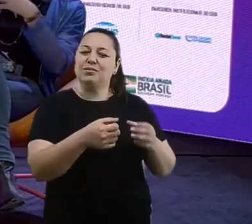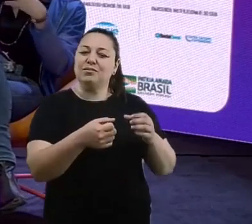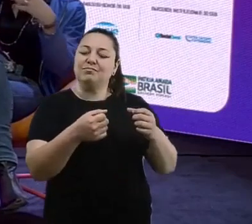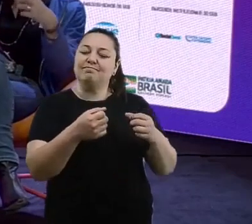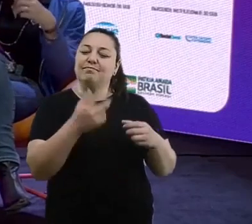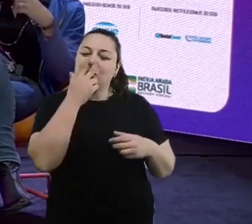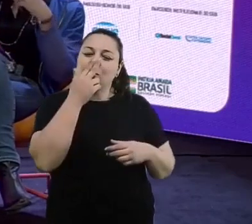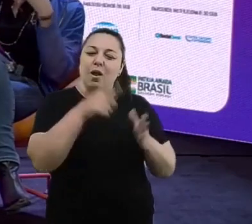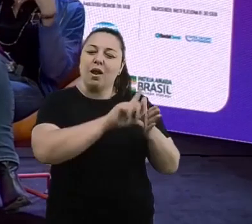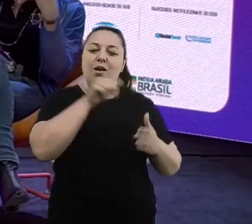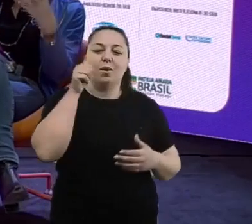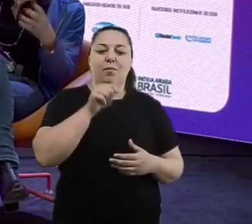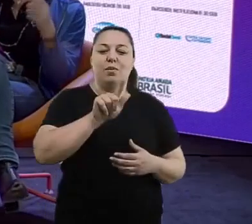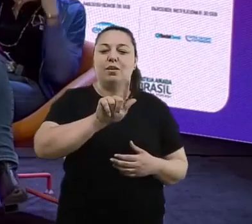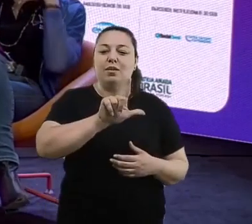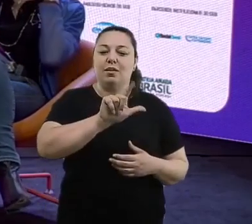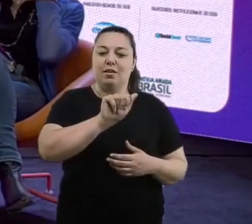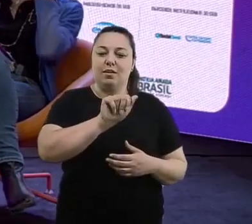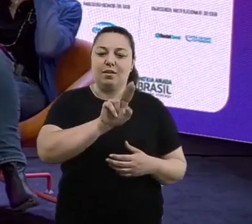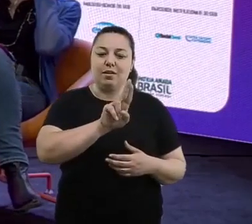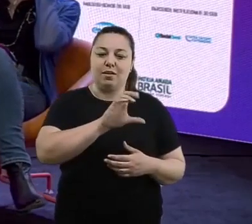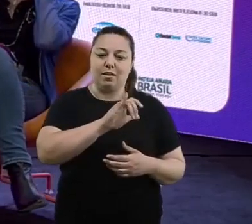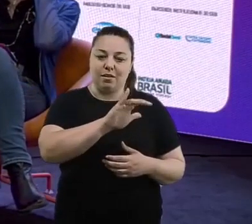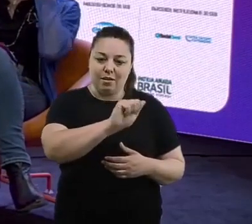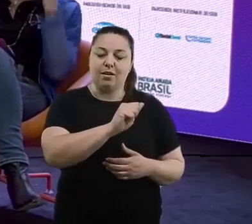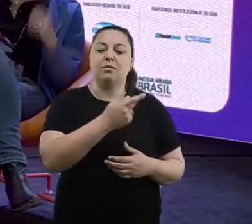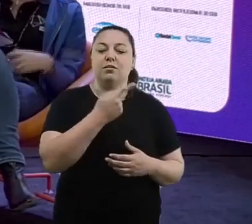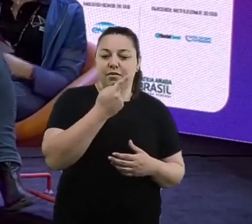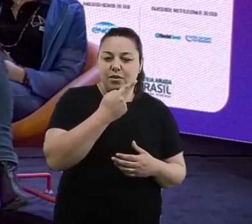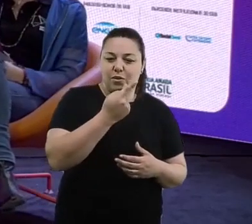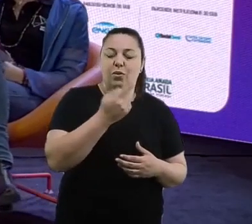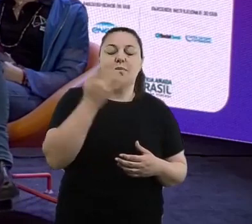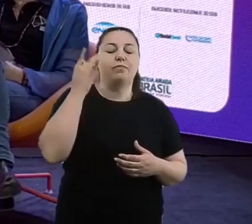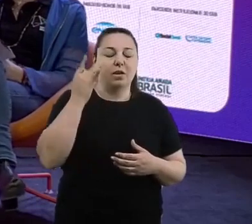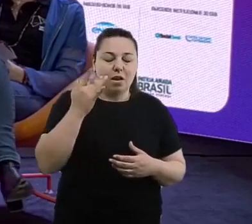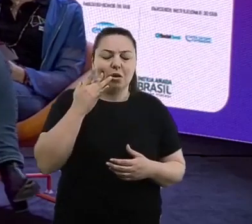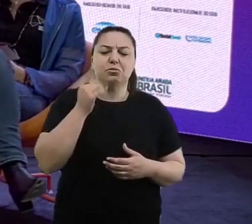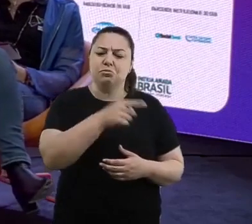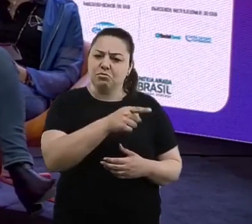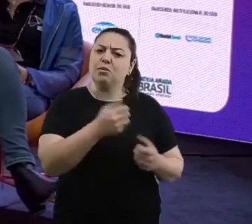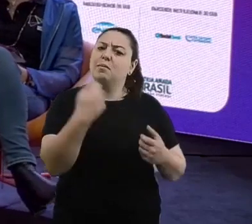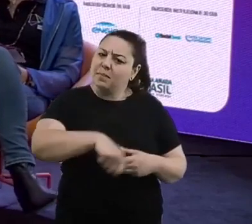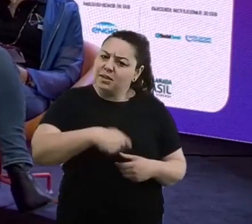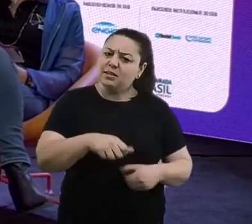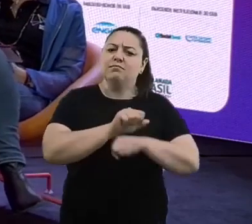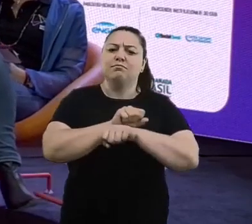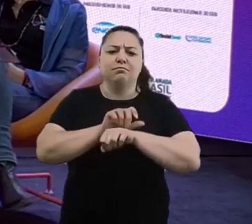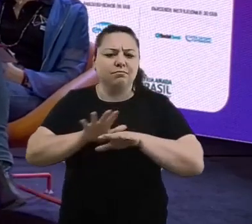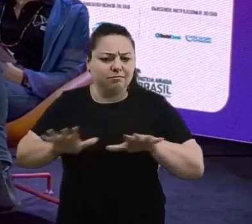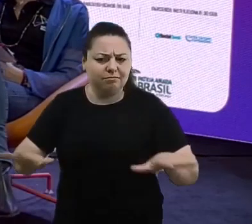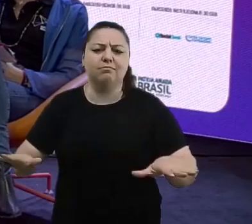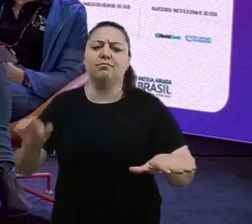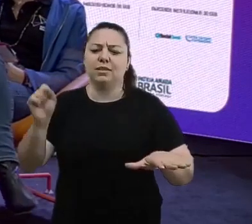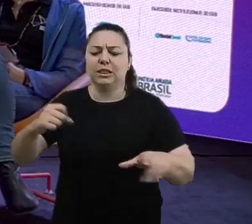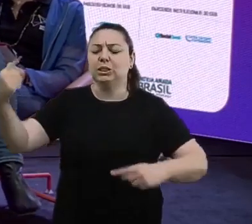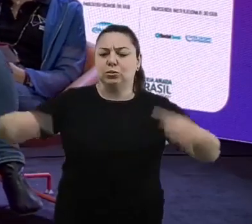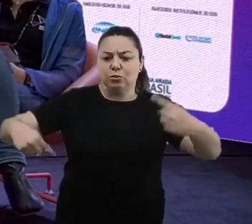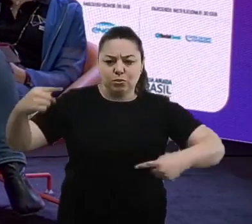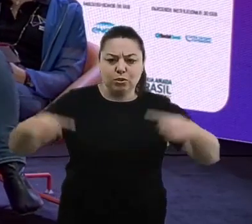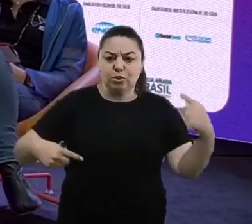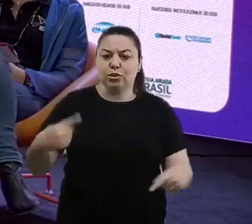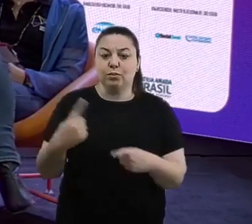sucesso correlacionado, que a gente já pode levar isso de uma forma um pouco mais segura. E o principal agora, que é a metodologia que definimos